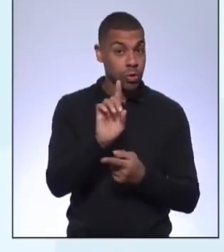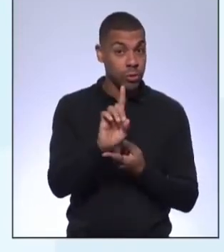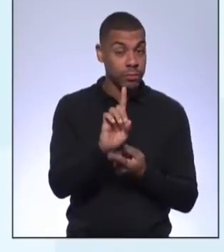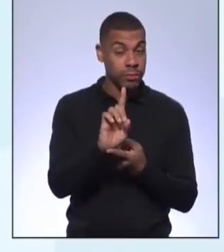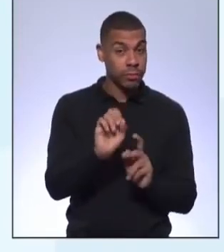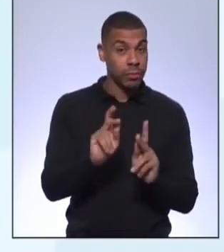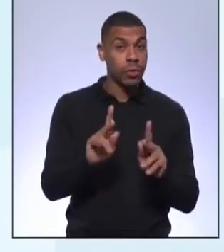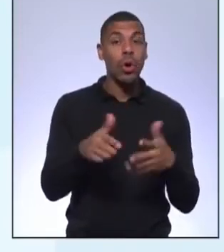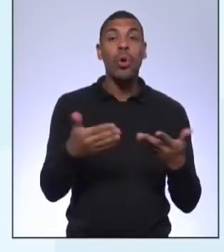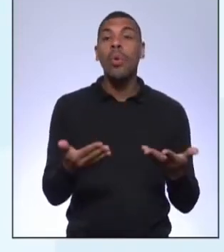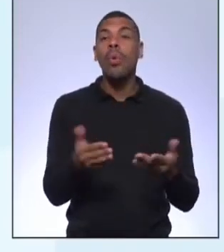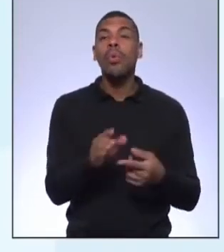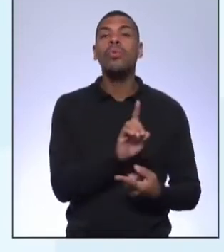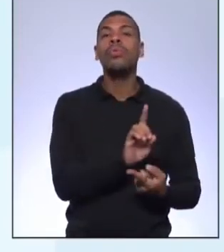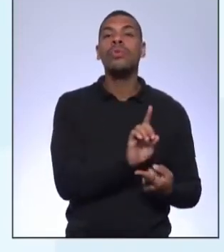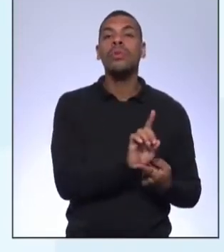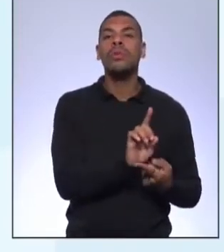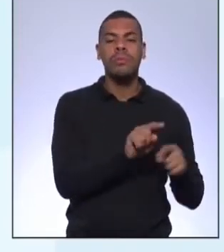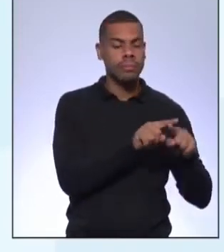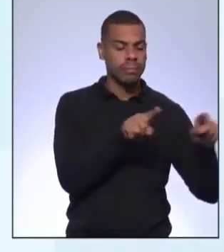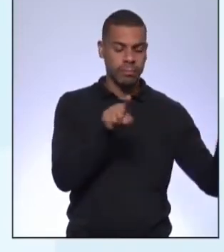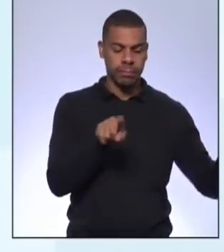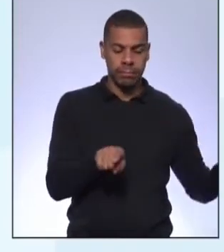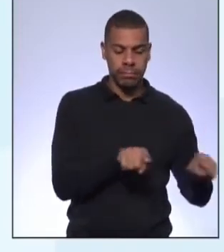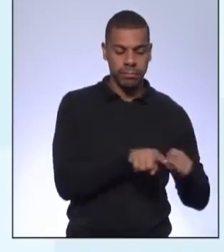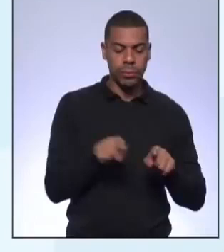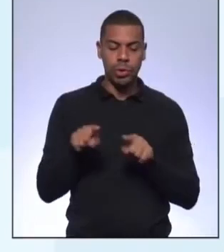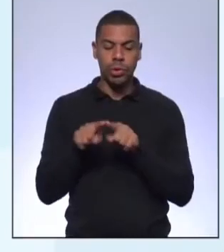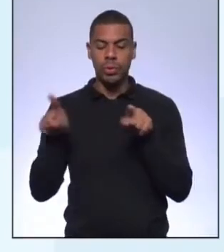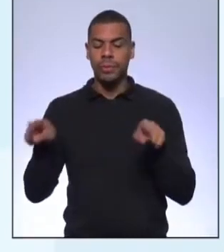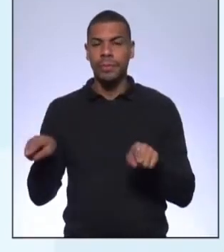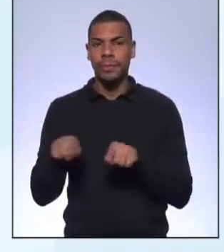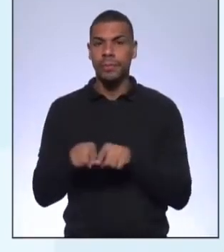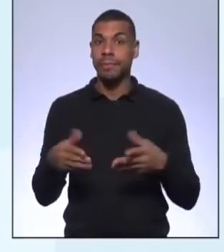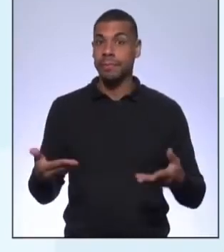que vocês acham do retângulo para o quadrado? O que aconteceu?